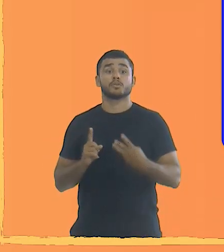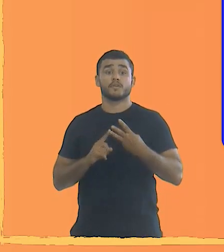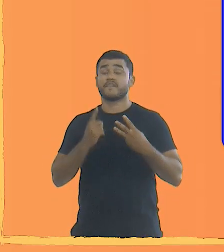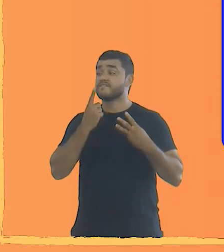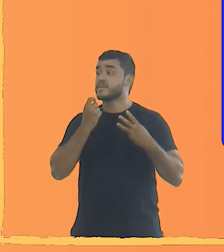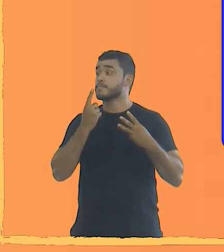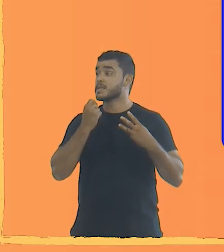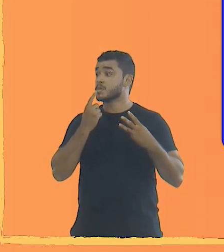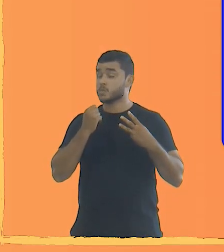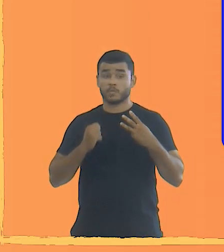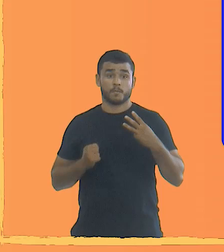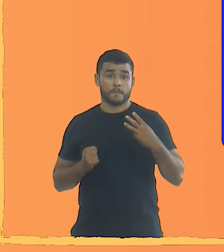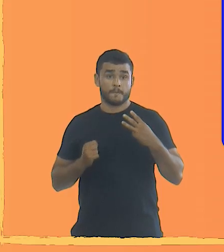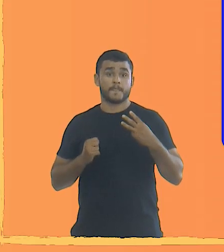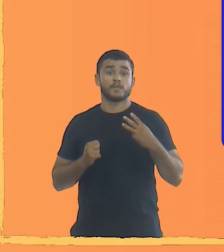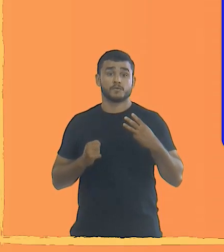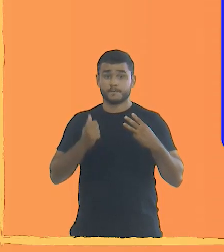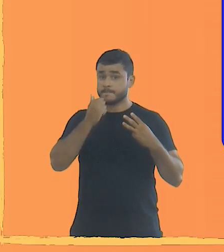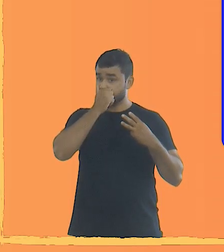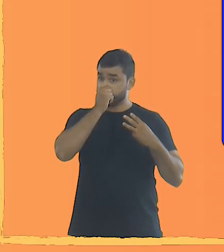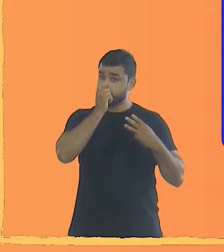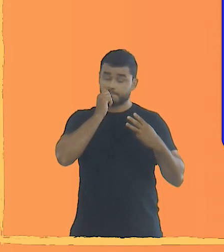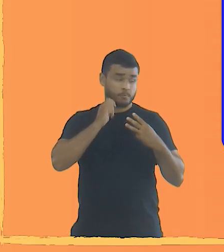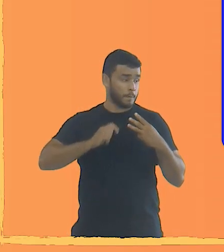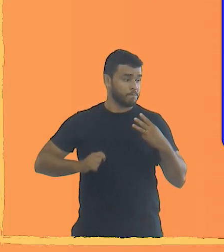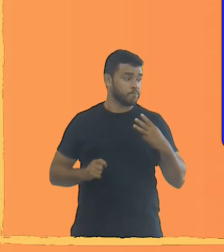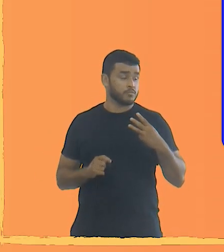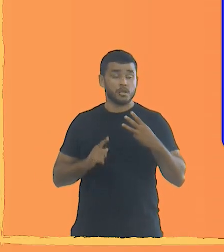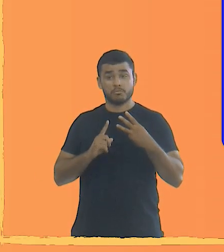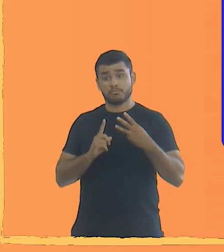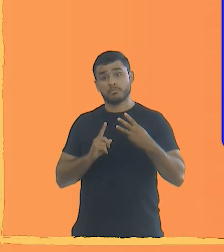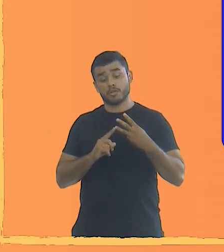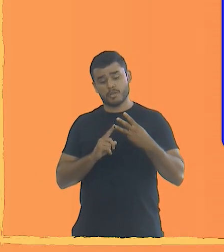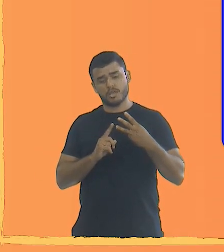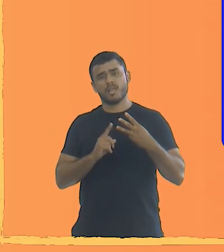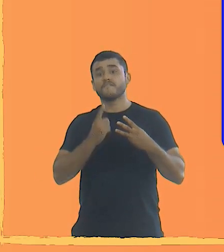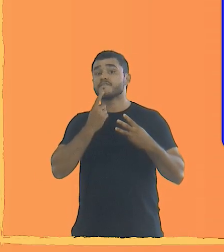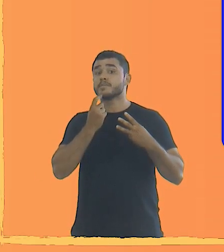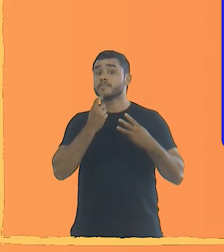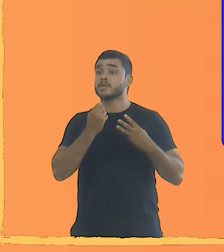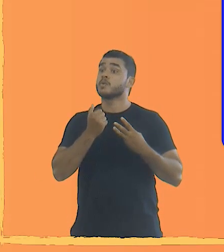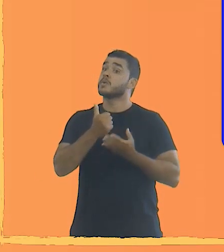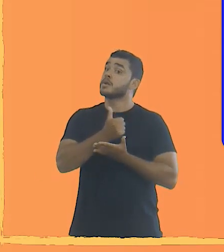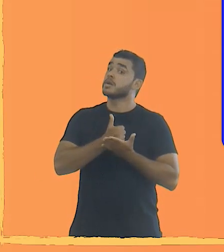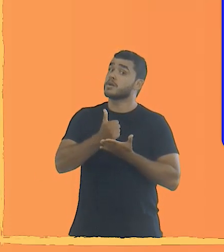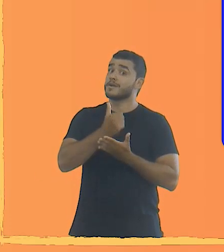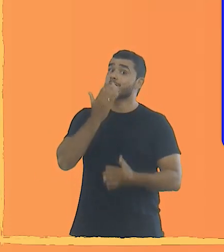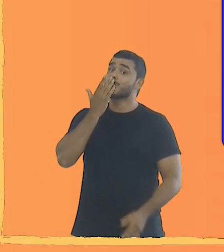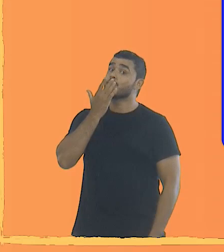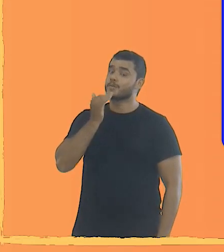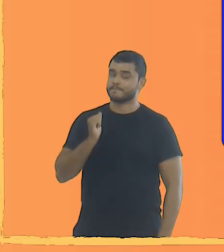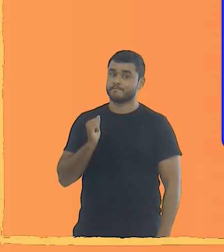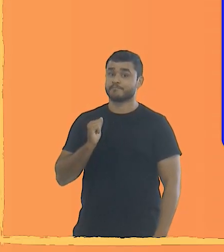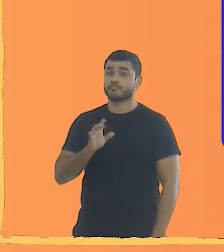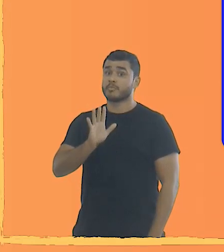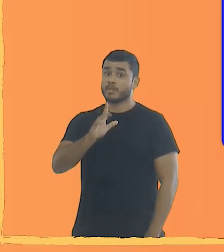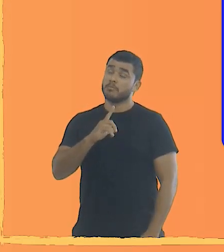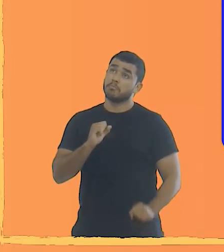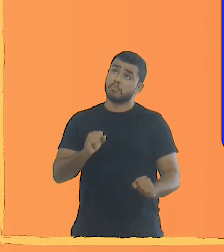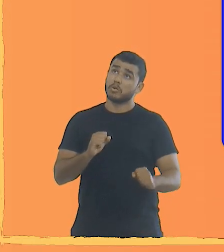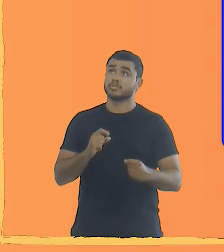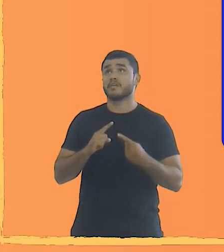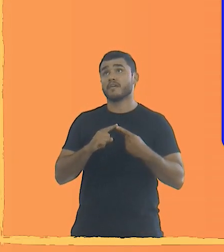vermelho. O vermelho pode vir na tonalidade normal dele, pode vir no claro e pode vir no escuro. Então já são